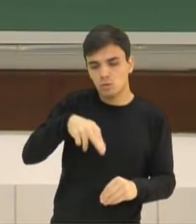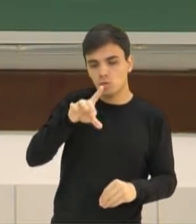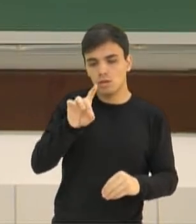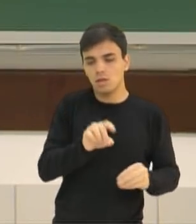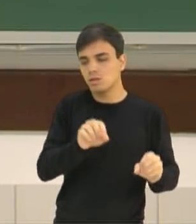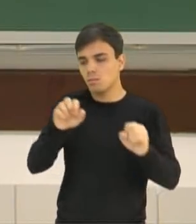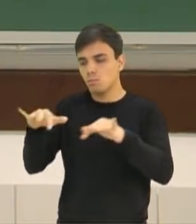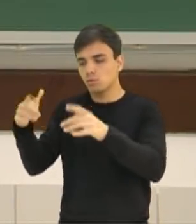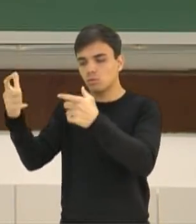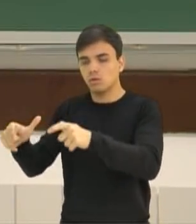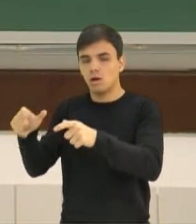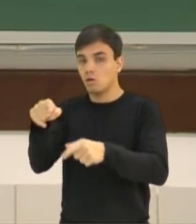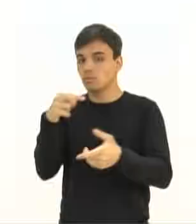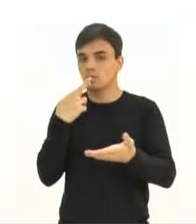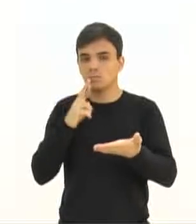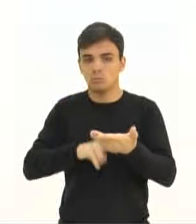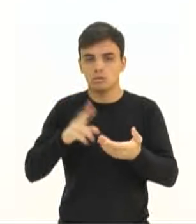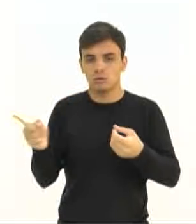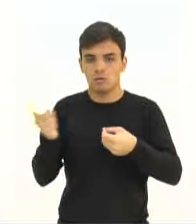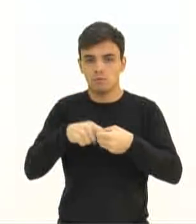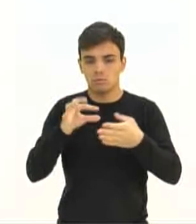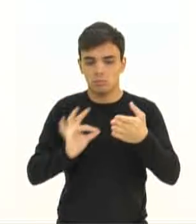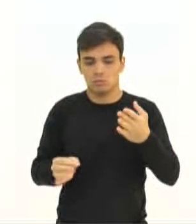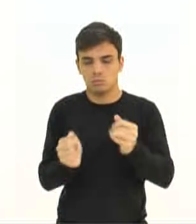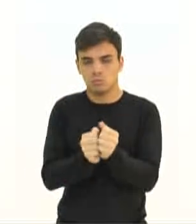do Brasil. Respondam e a gente já volta para corrigir.